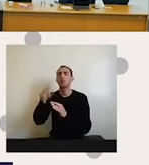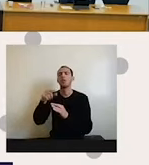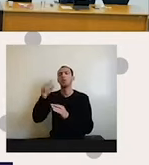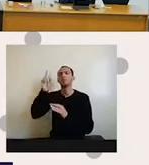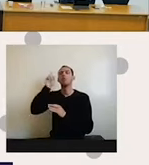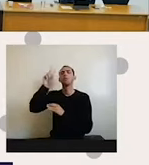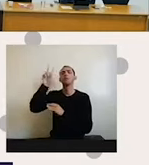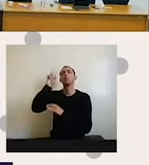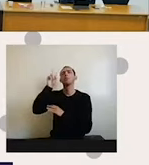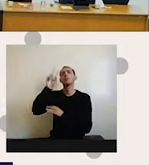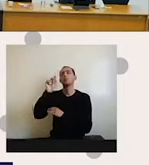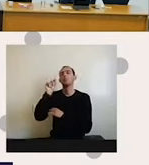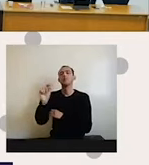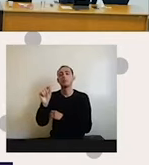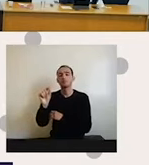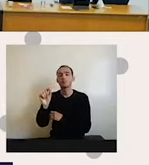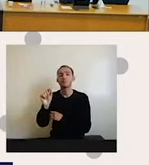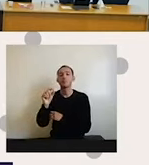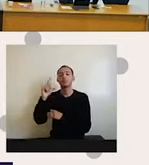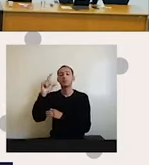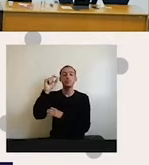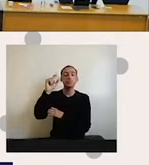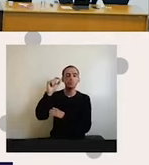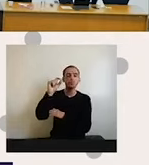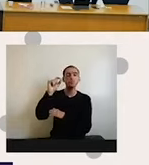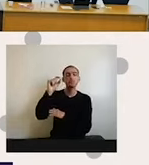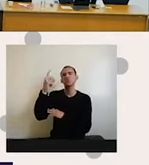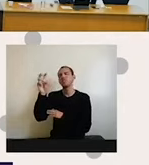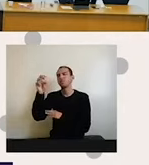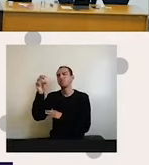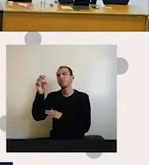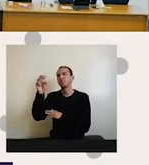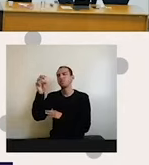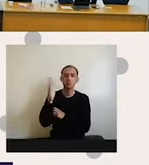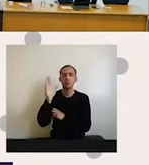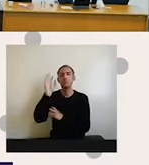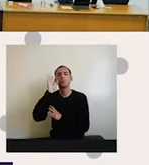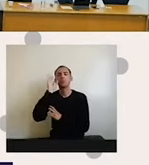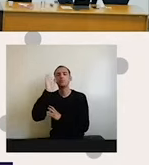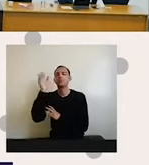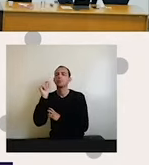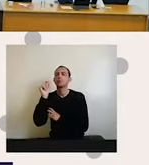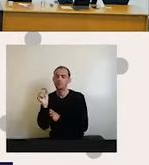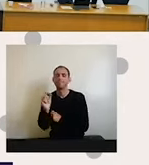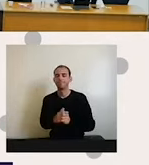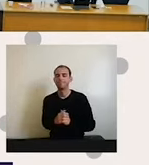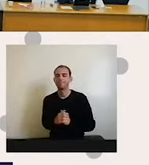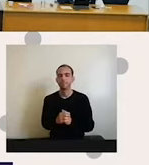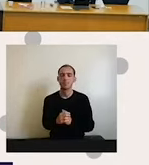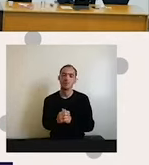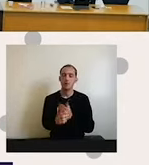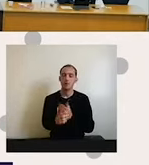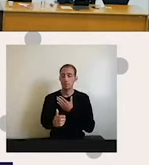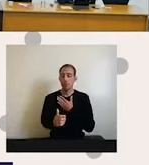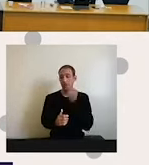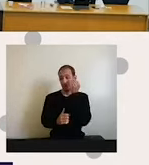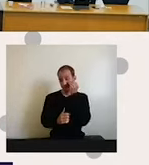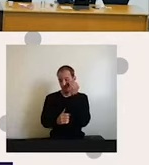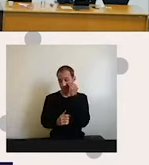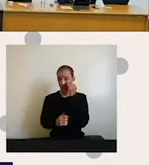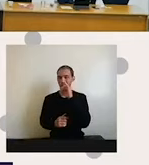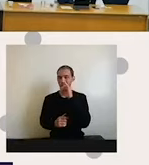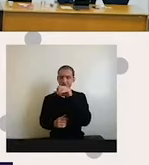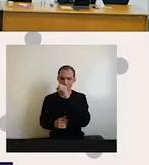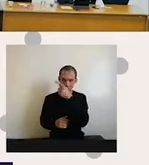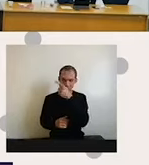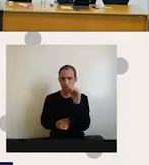Então, é algo que eu pontuo na minha tese, né, e o João fez parte da minha banca, ele sabe, né, que eu acho que para a gente falar também de nexo e